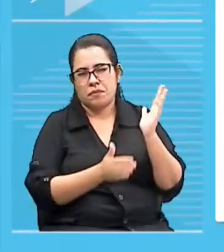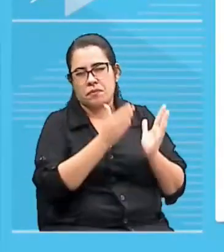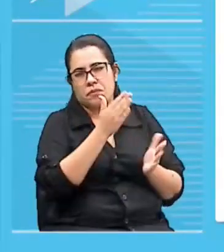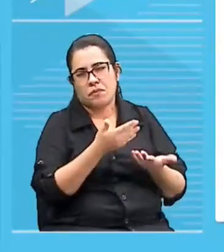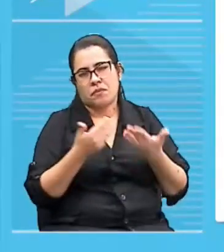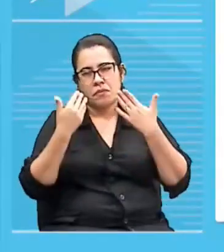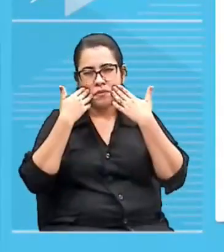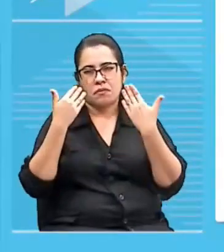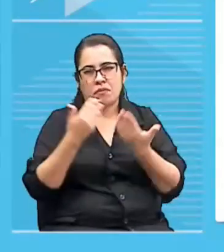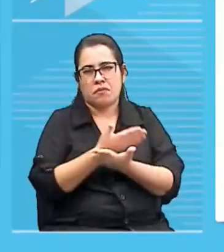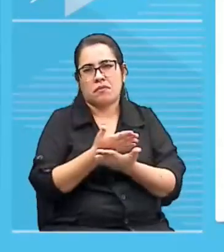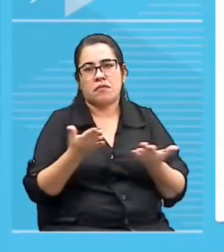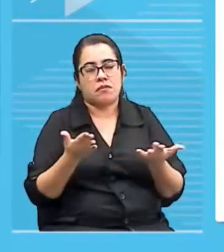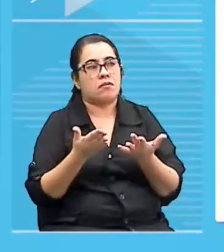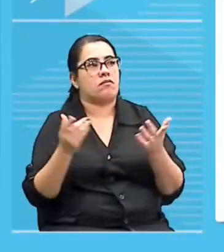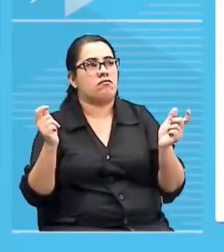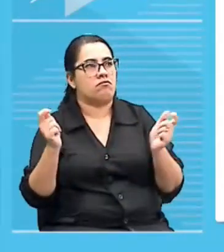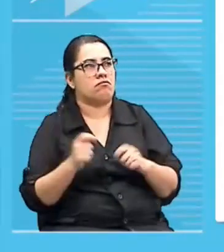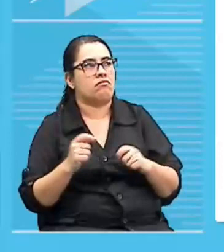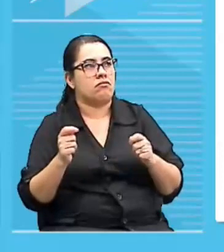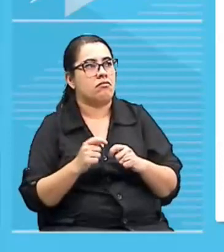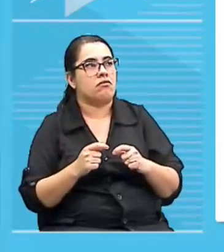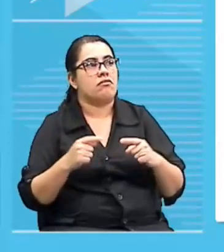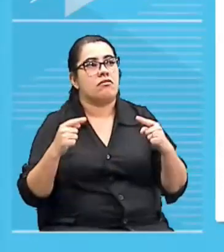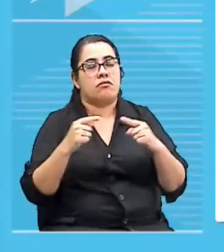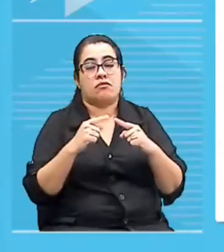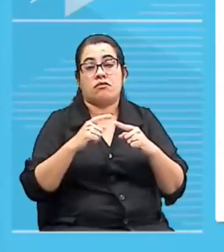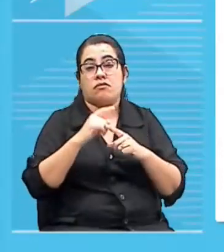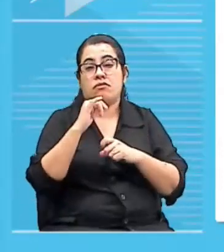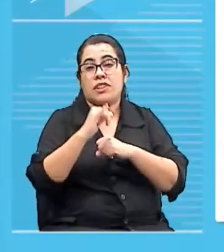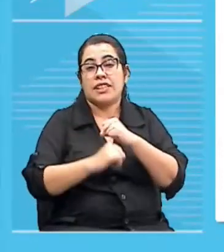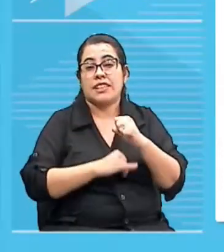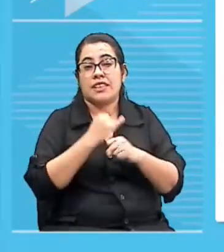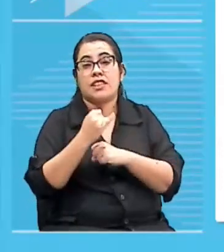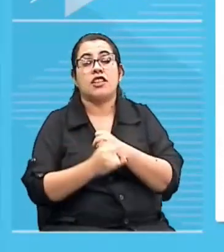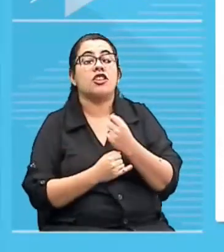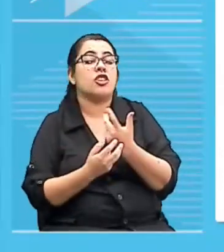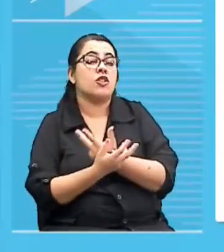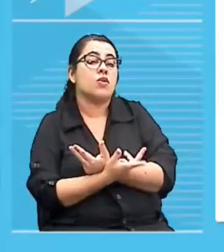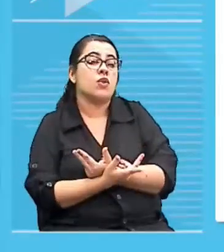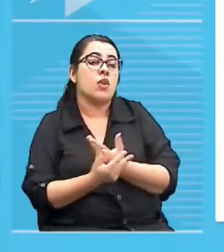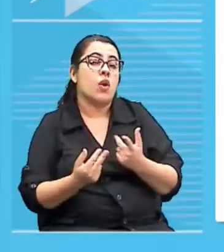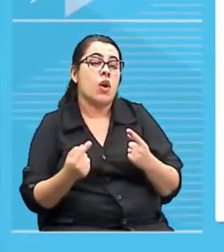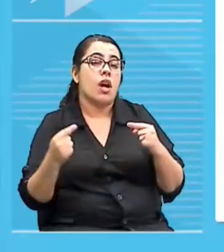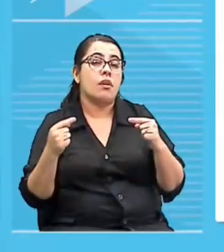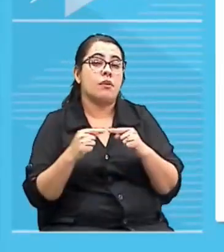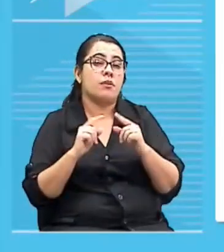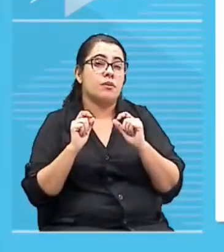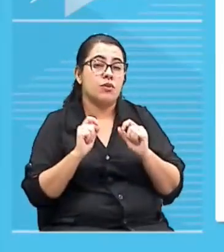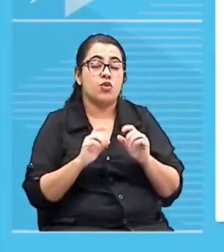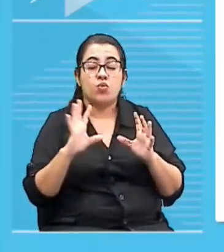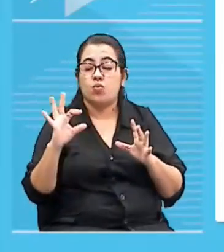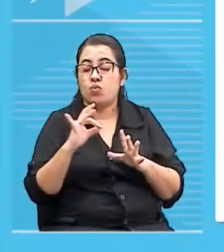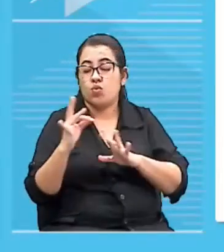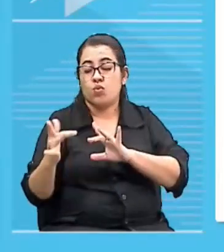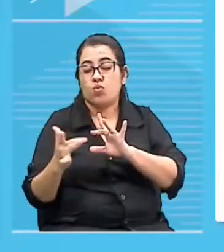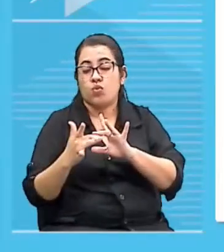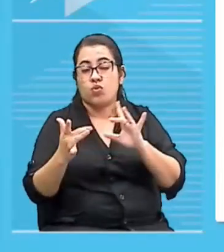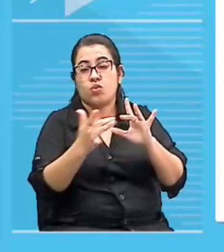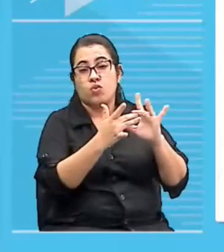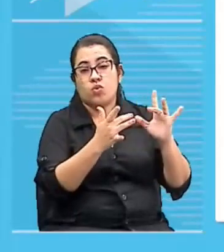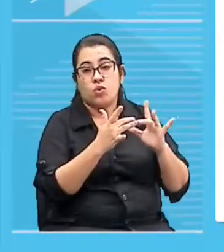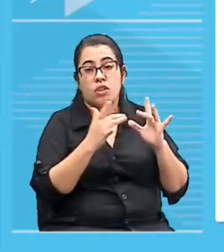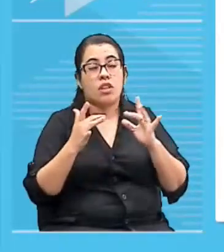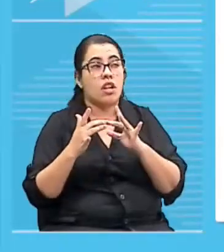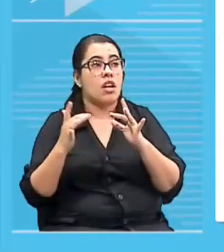também mostrar para vocês, que aqui fala muito da internet das coisas, onde tudo está conectado,